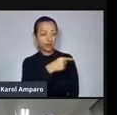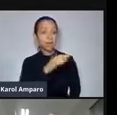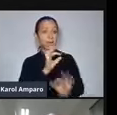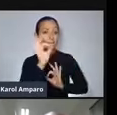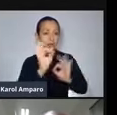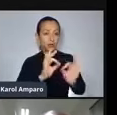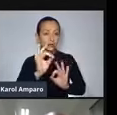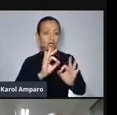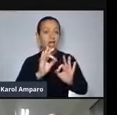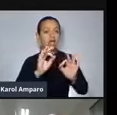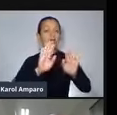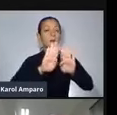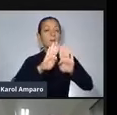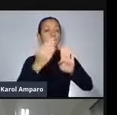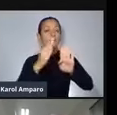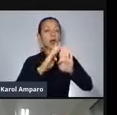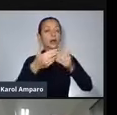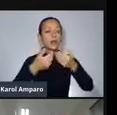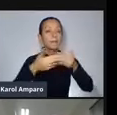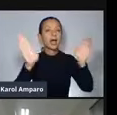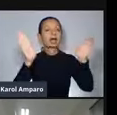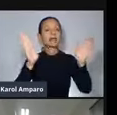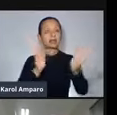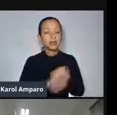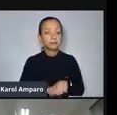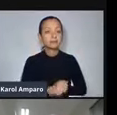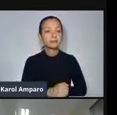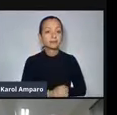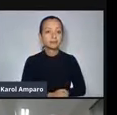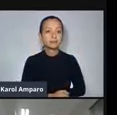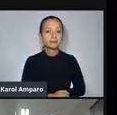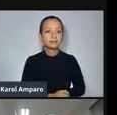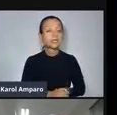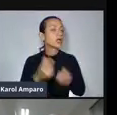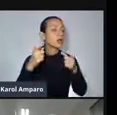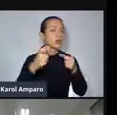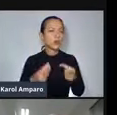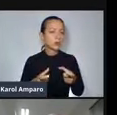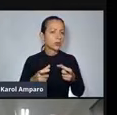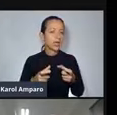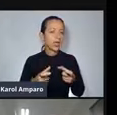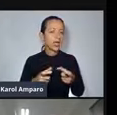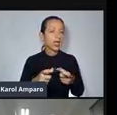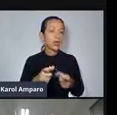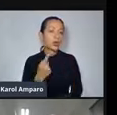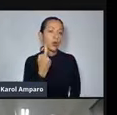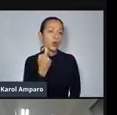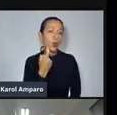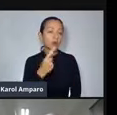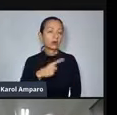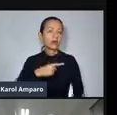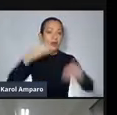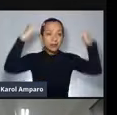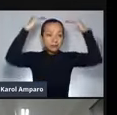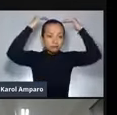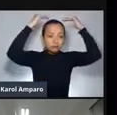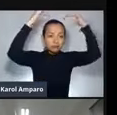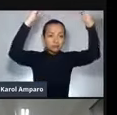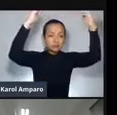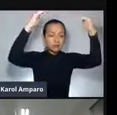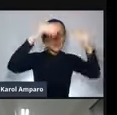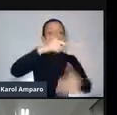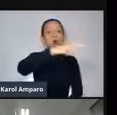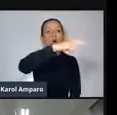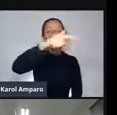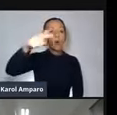com as crianças carentes. Esse espaço é o único espaço que nós temos coberto. O resto é um